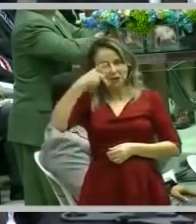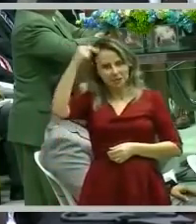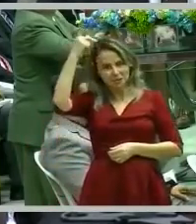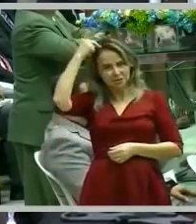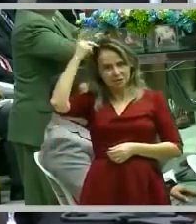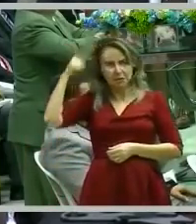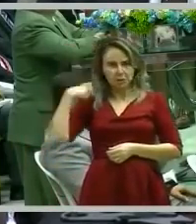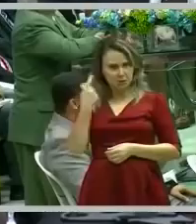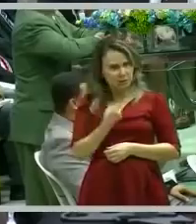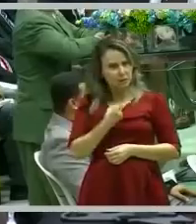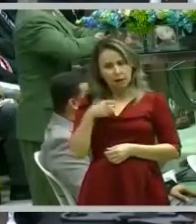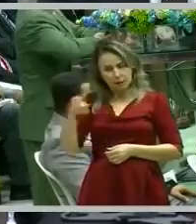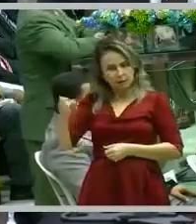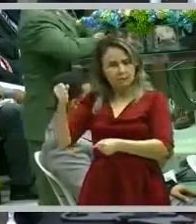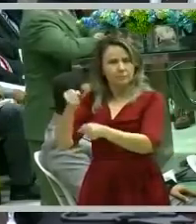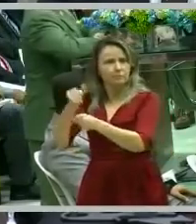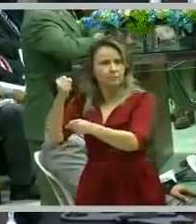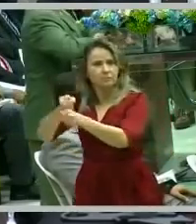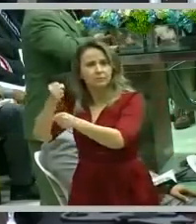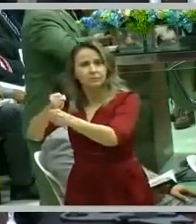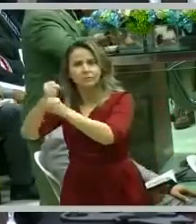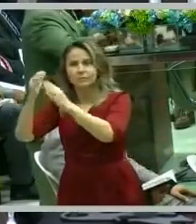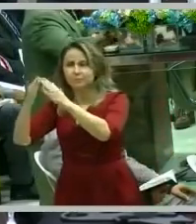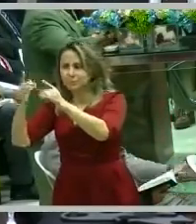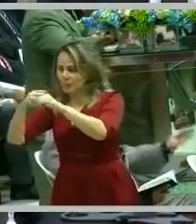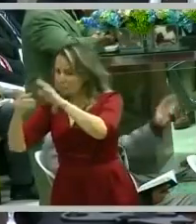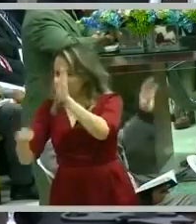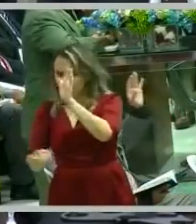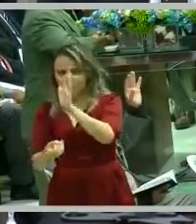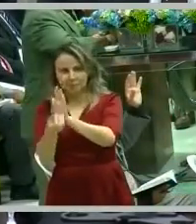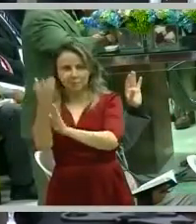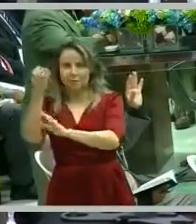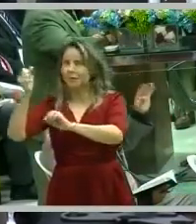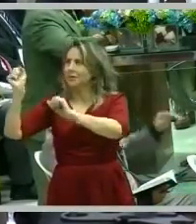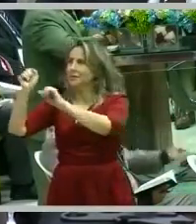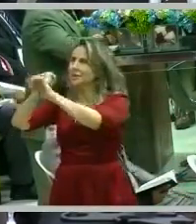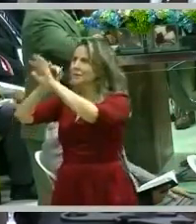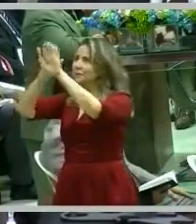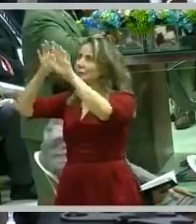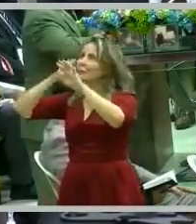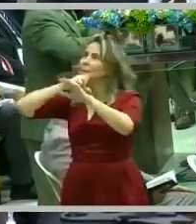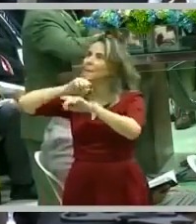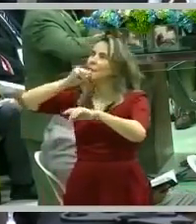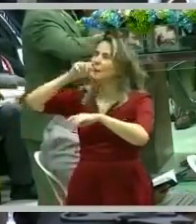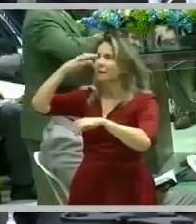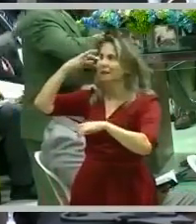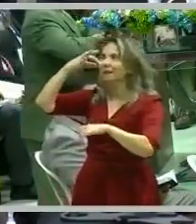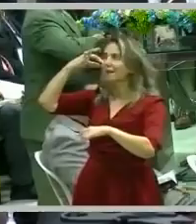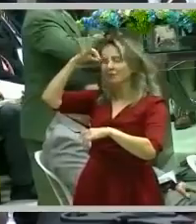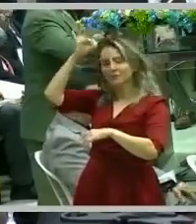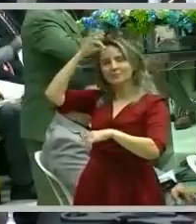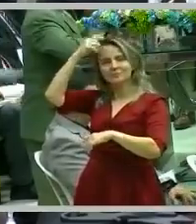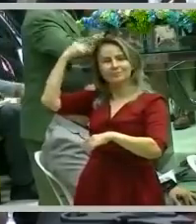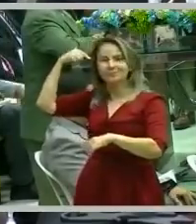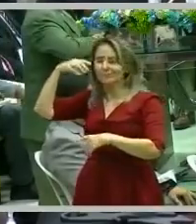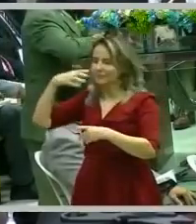doidos, estão fazendo uma igreja lá para a glória do Pai, para a glória do Filho e para a glória do Espírito Santo.